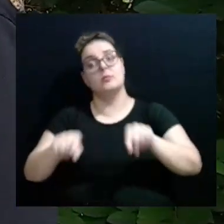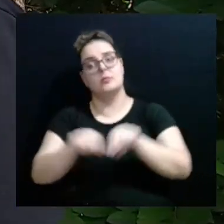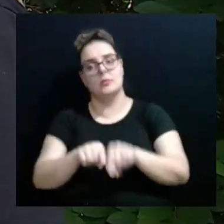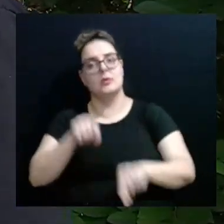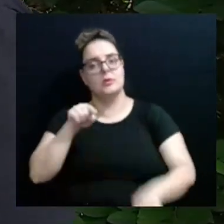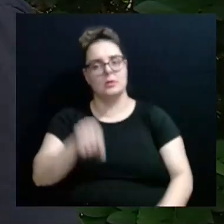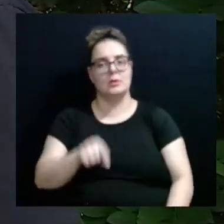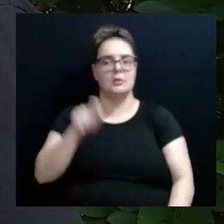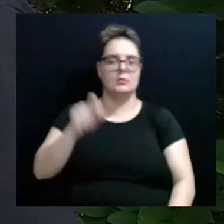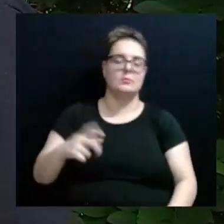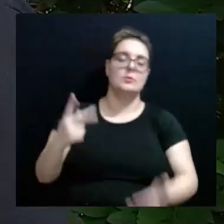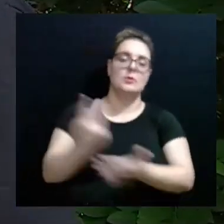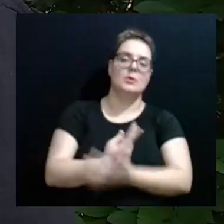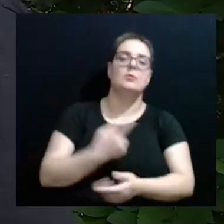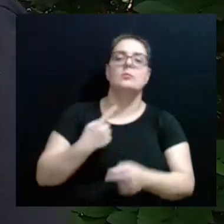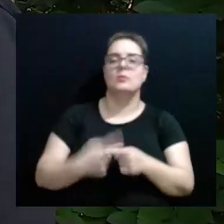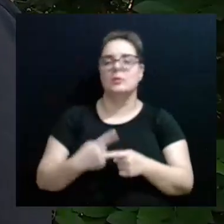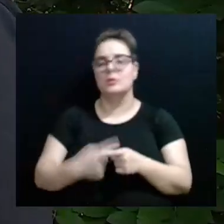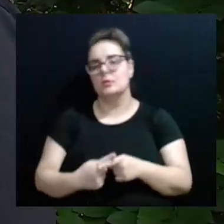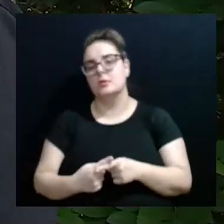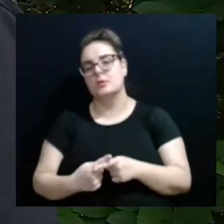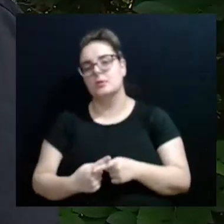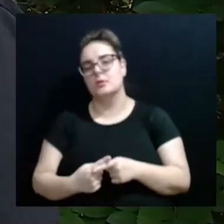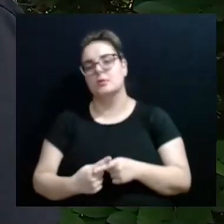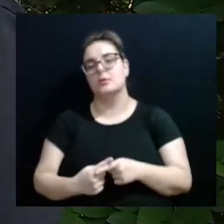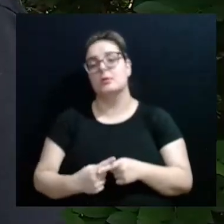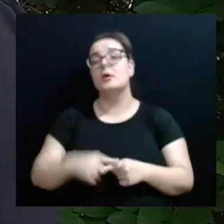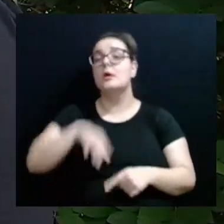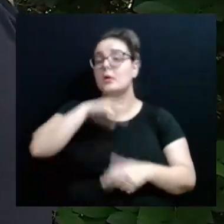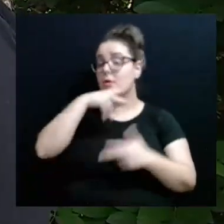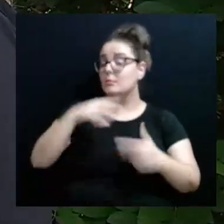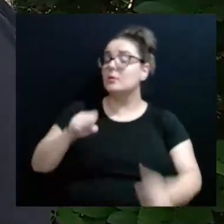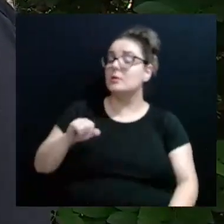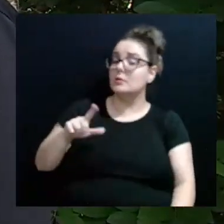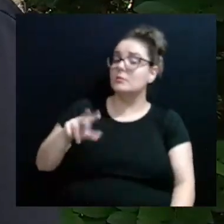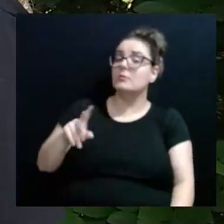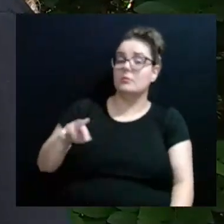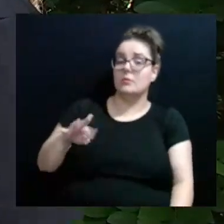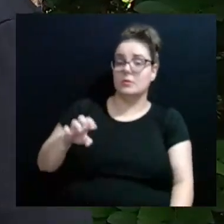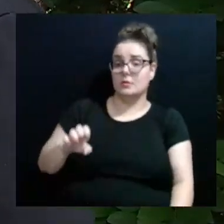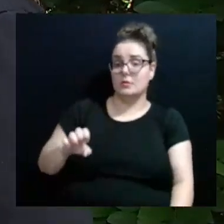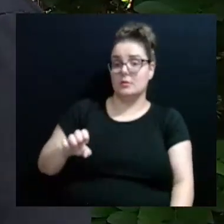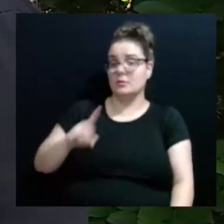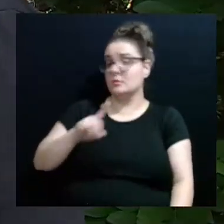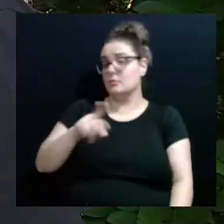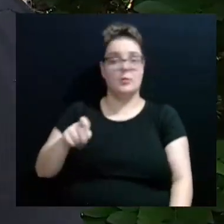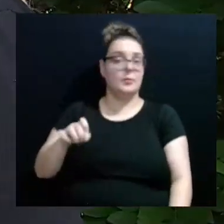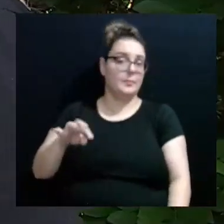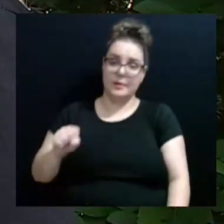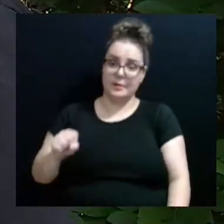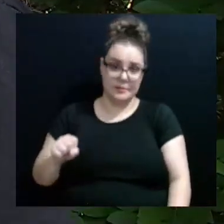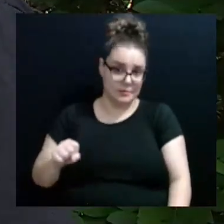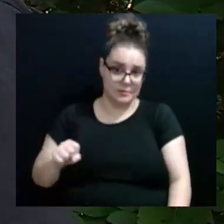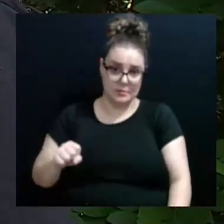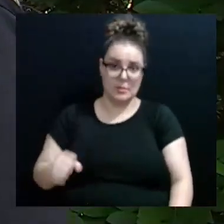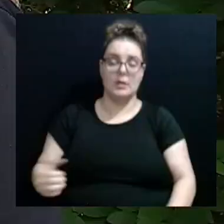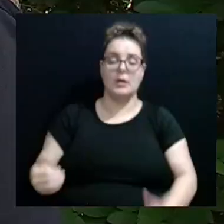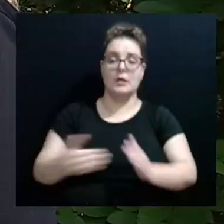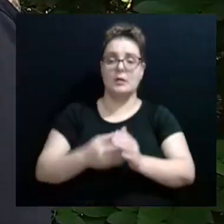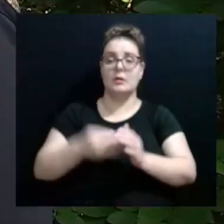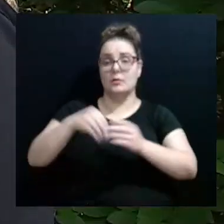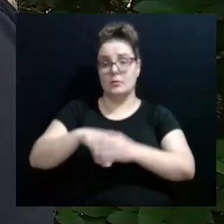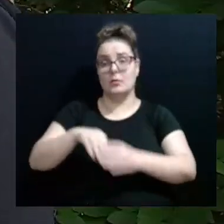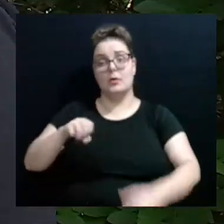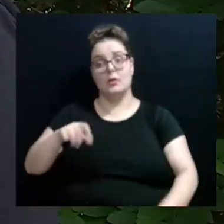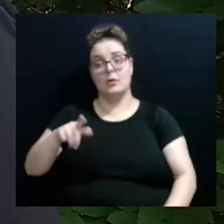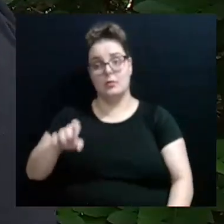quê? Esses animais são animais silvestres, é importante a gente falar. Não são pets, né? Mesmo os que a gente manteve aqui na ONG,